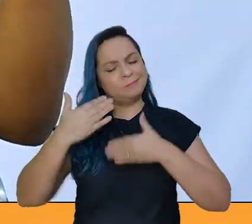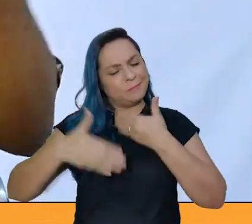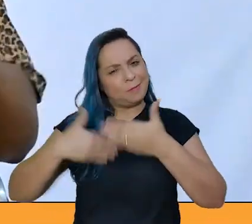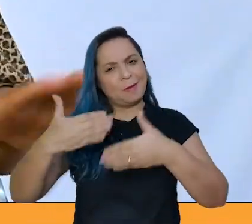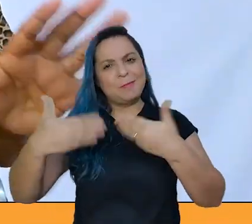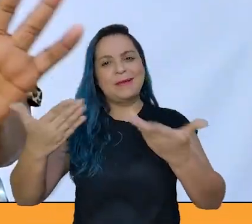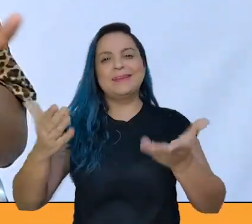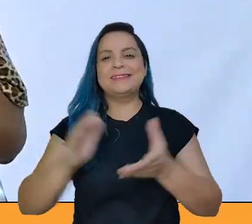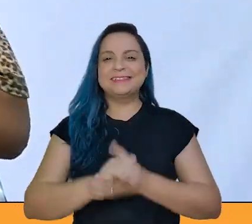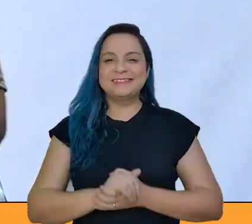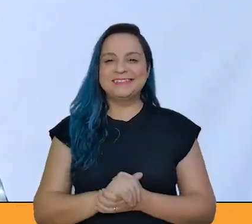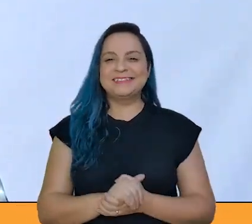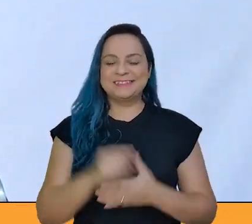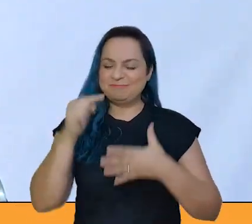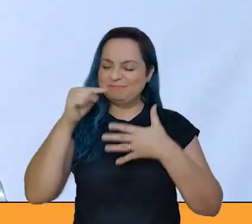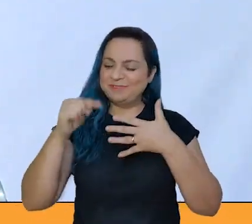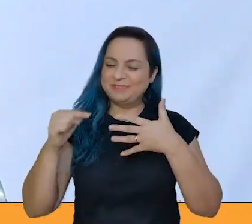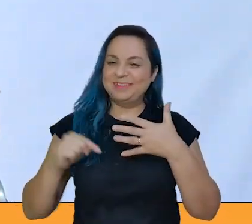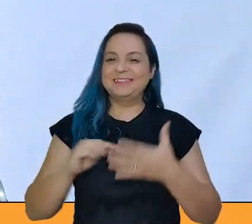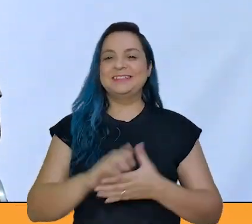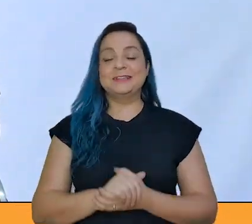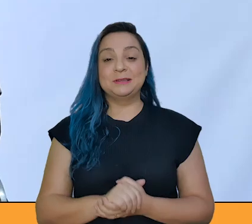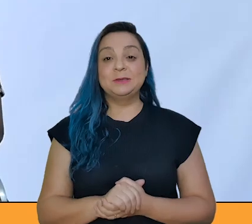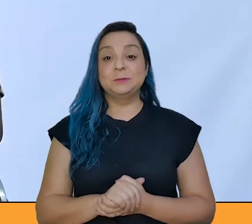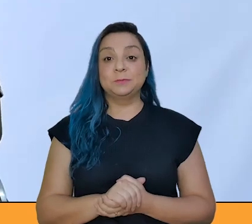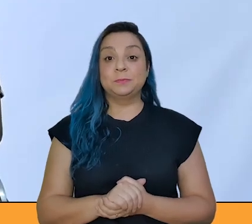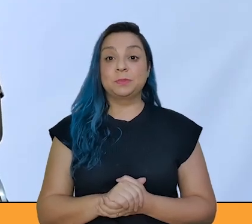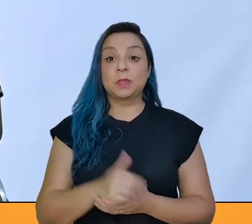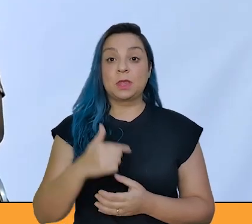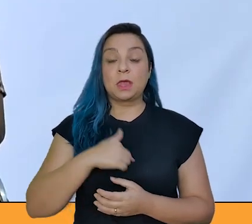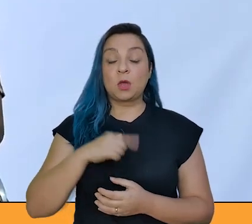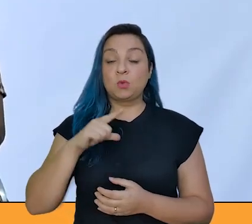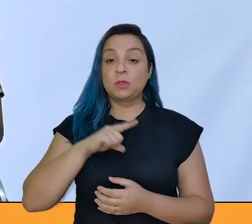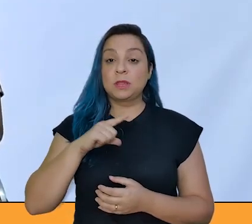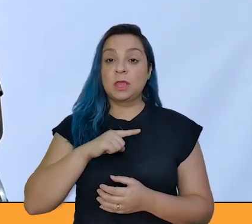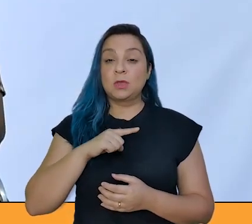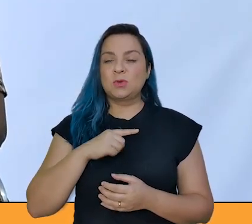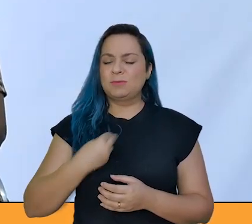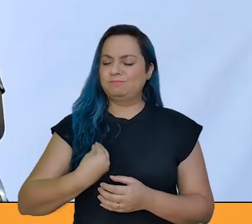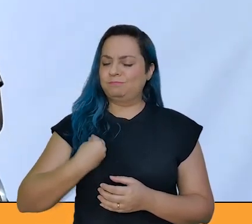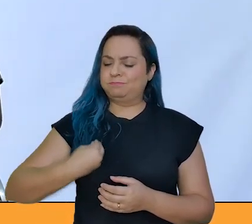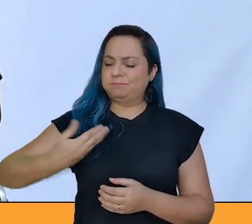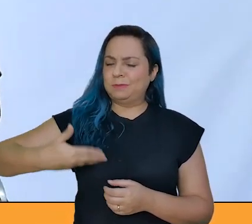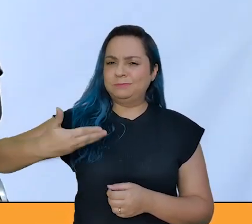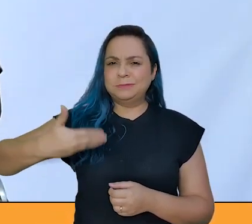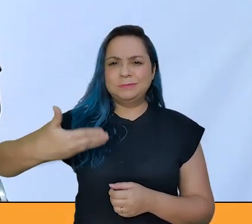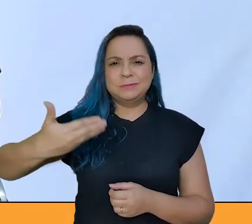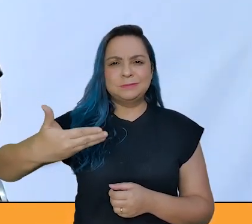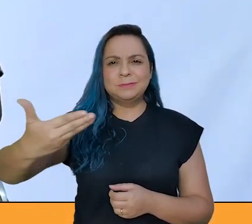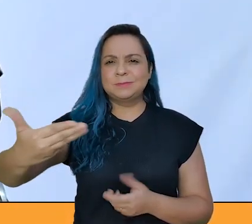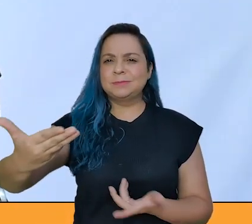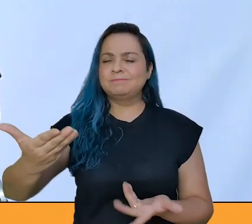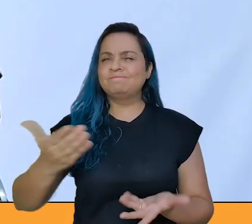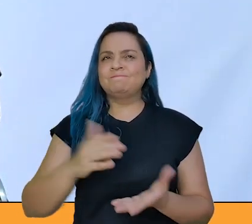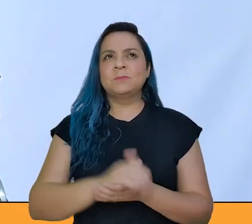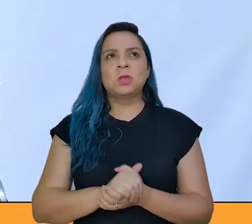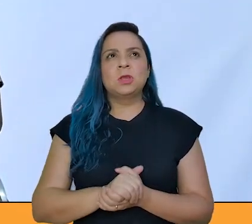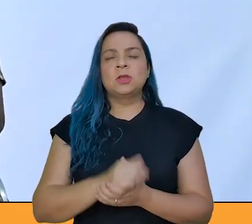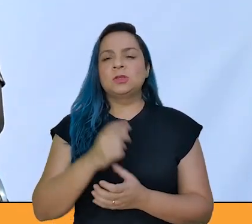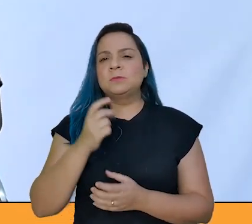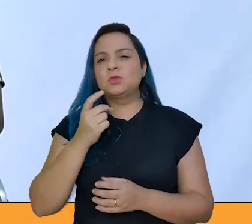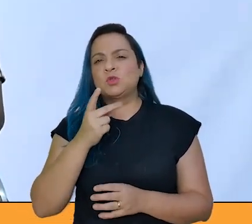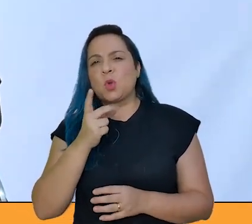vai, por aí vai, por aí vai. Eu tenho uma trajetória de Ela olha para cima e arqueia a